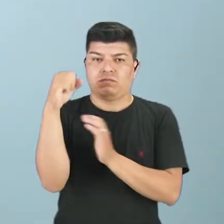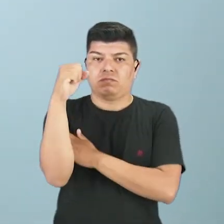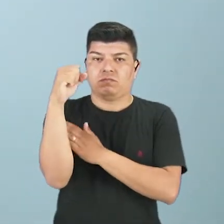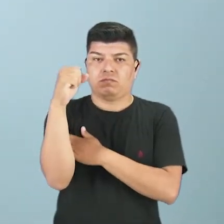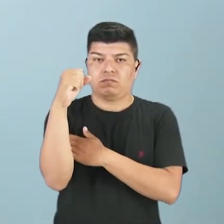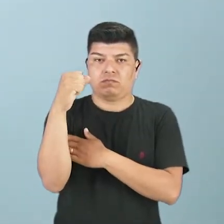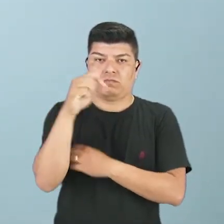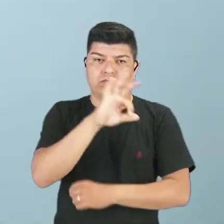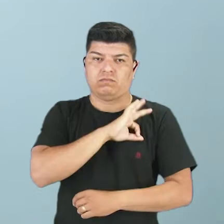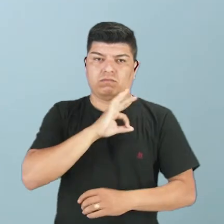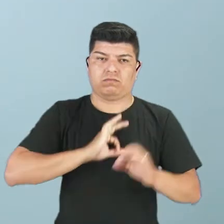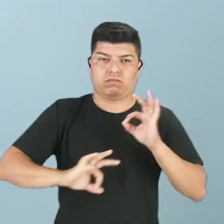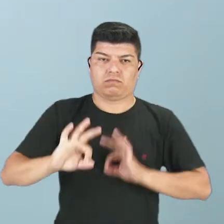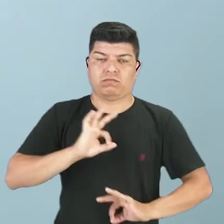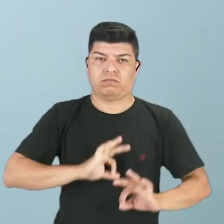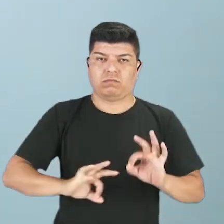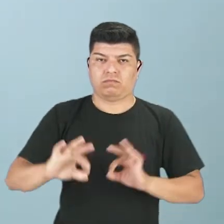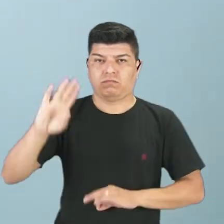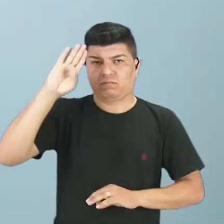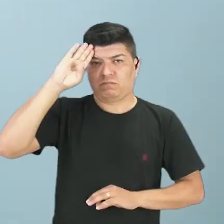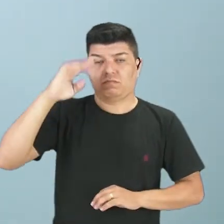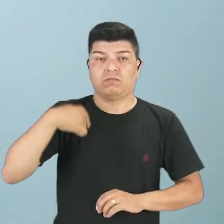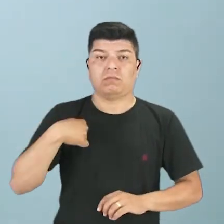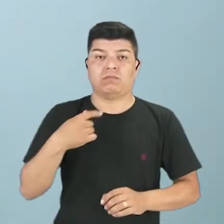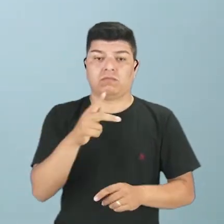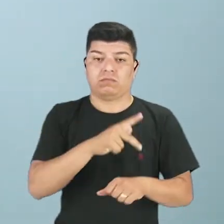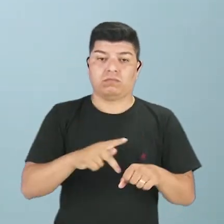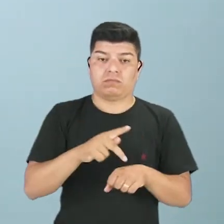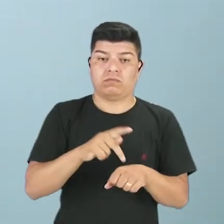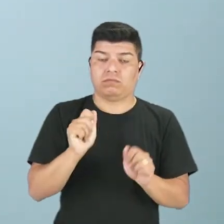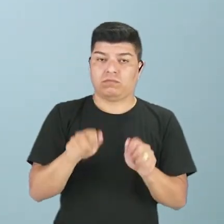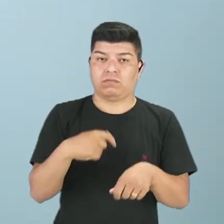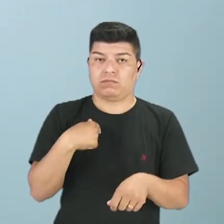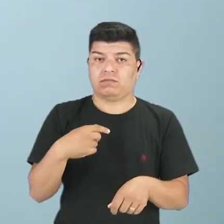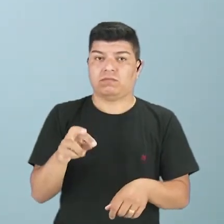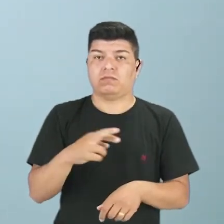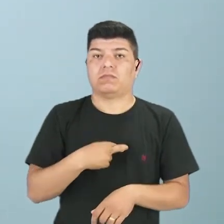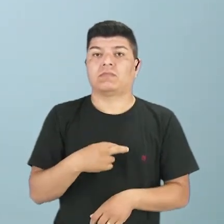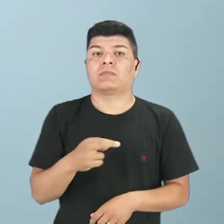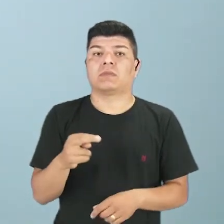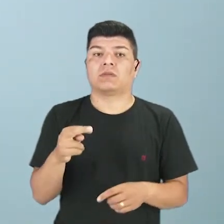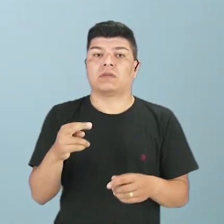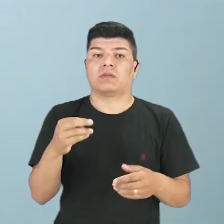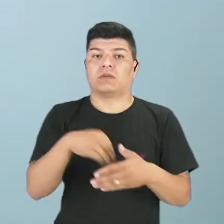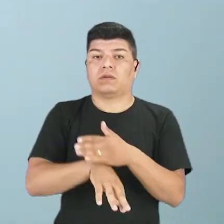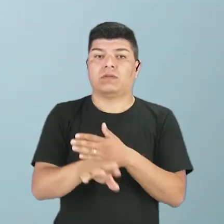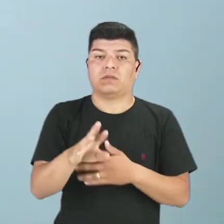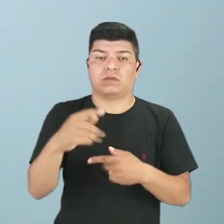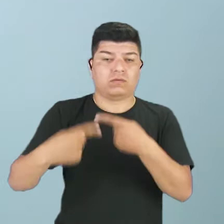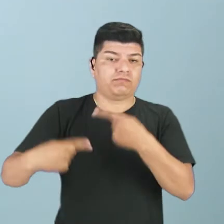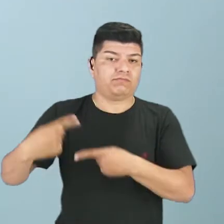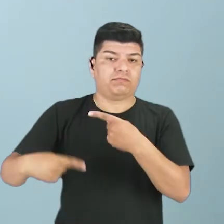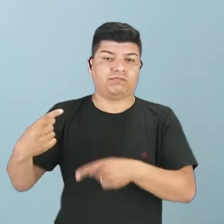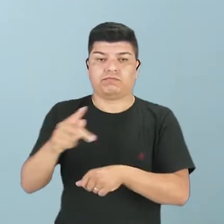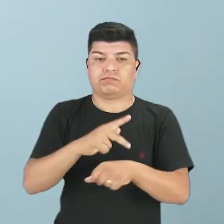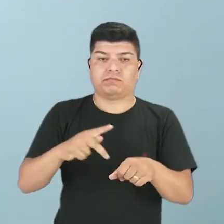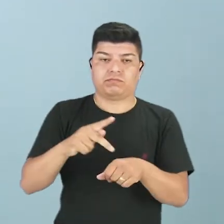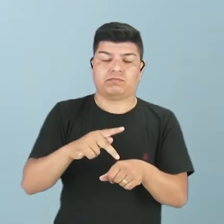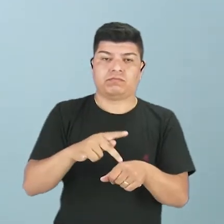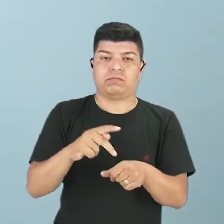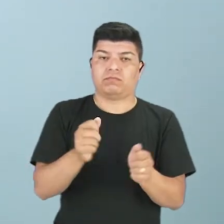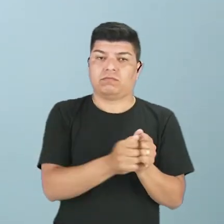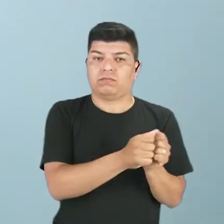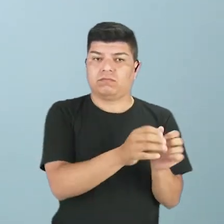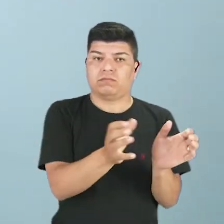musculatura militar e impedir que esse país pudesse, talvez, se intrometer nas políticas internas dos países que faziam